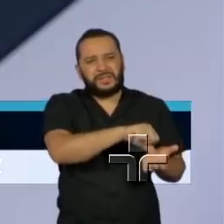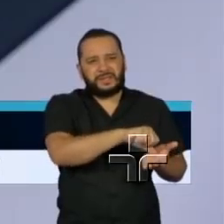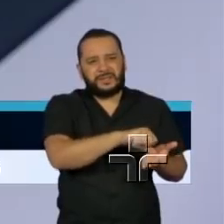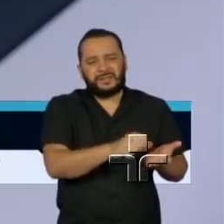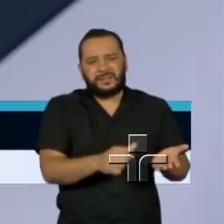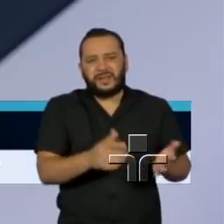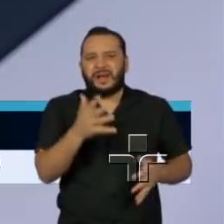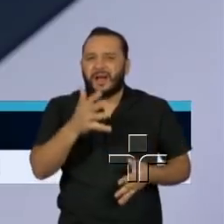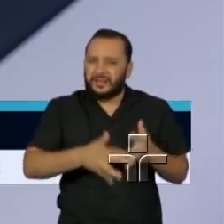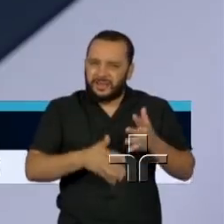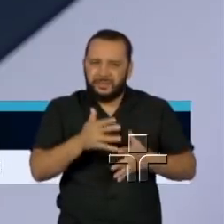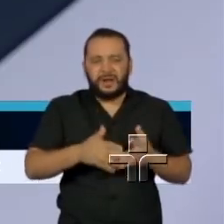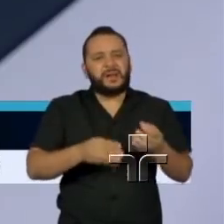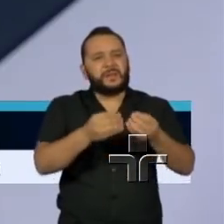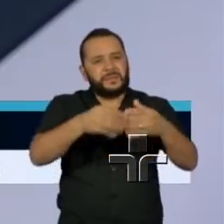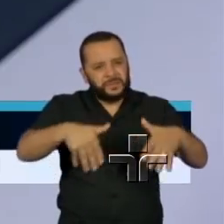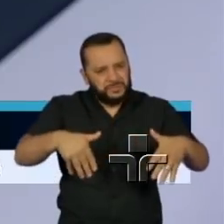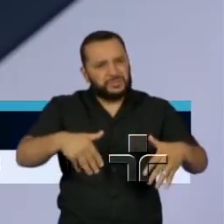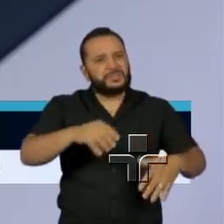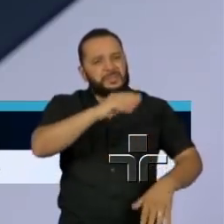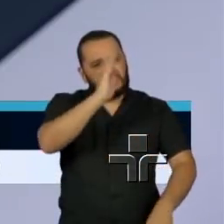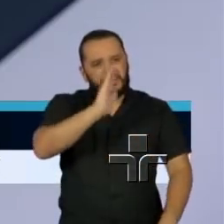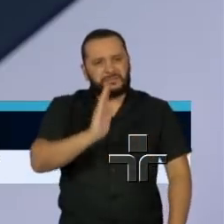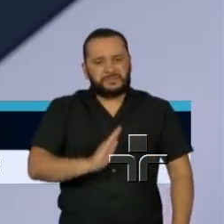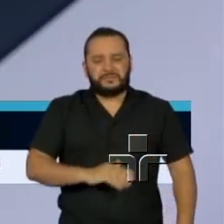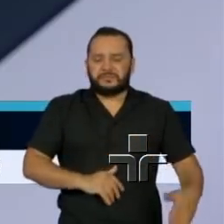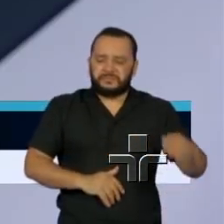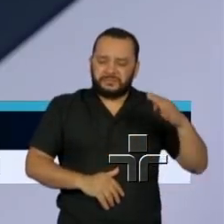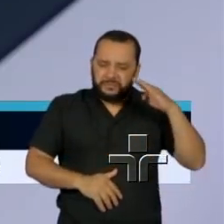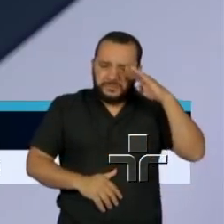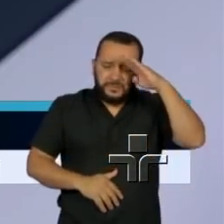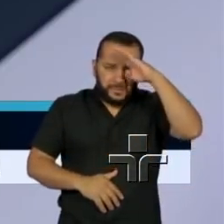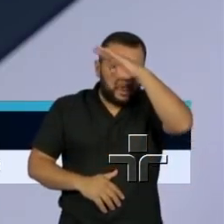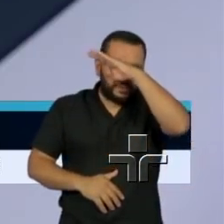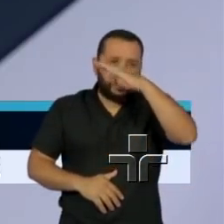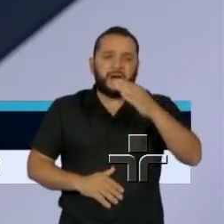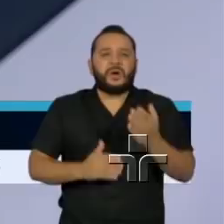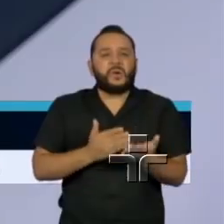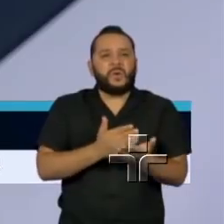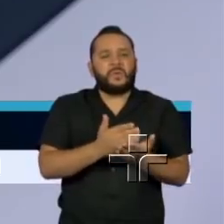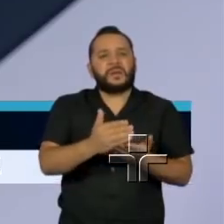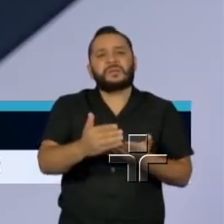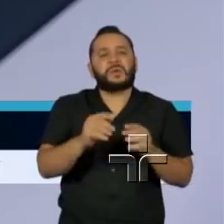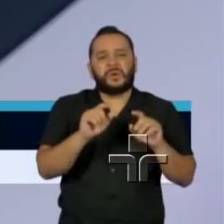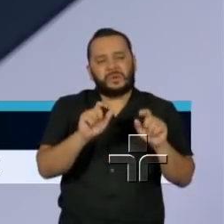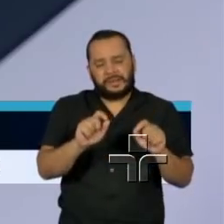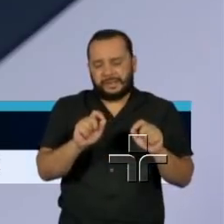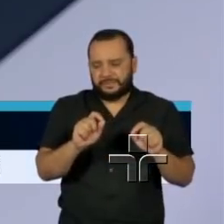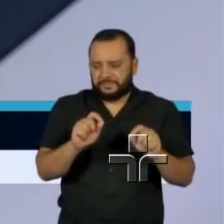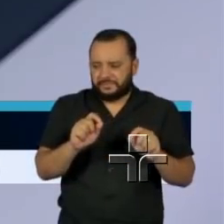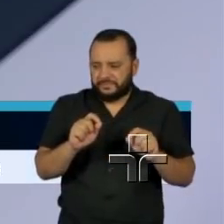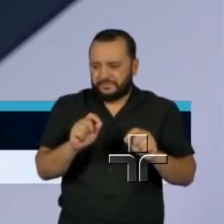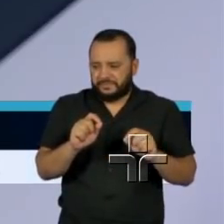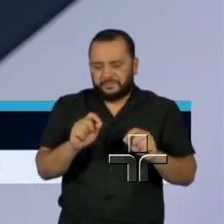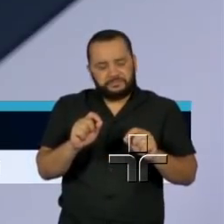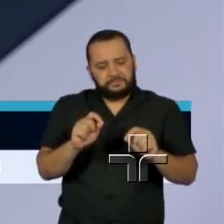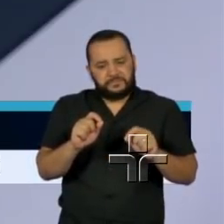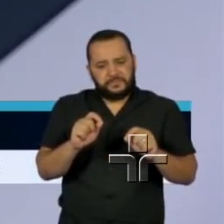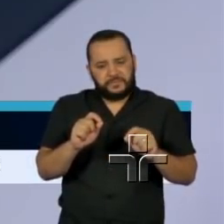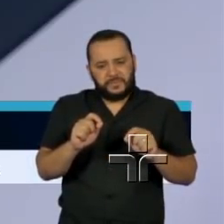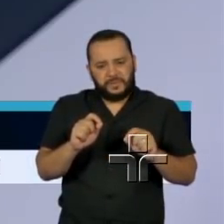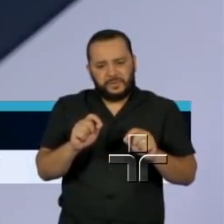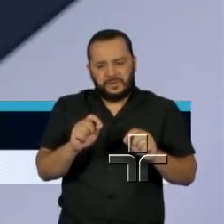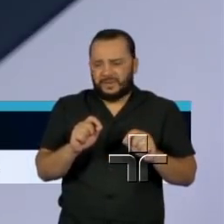presidente Bolsonaro, e foi ele que começou essa questão de não admitir um